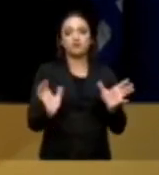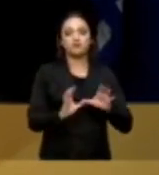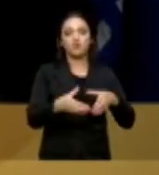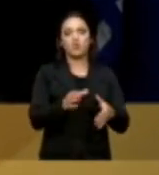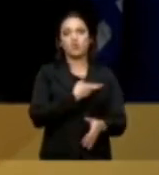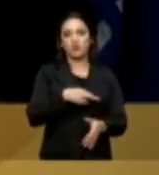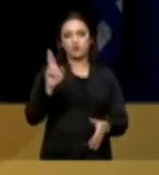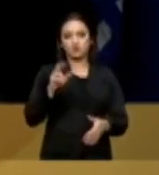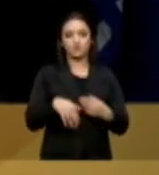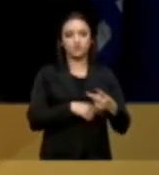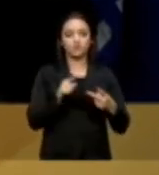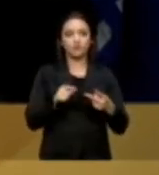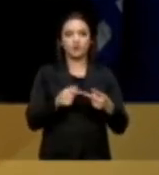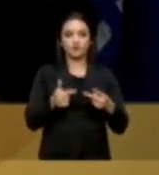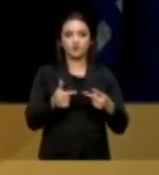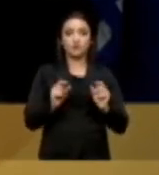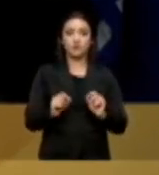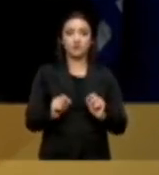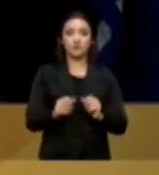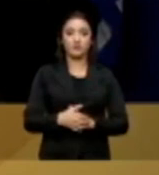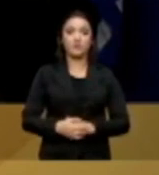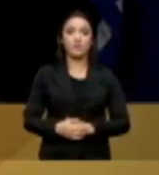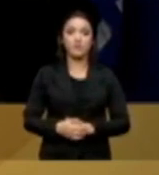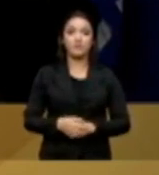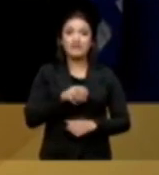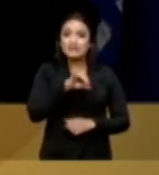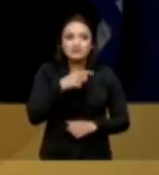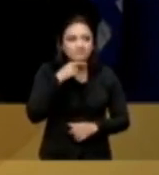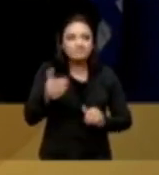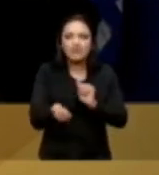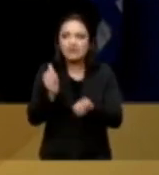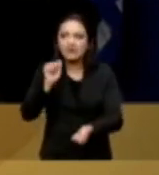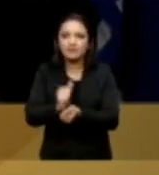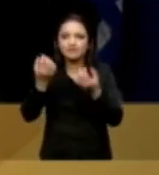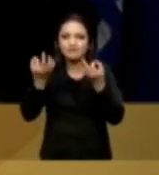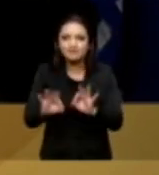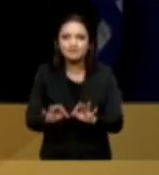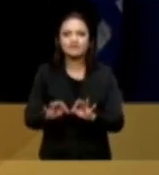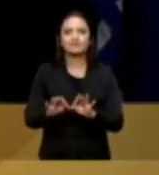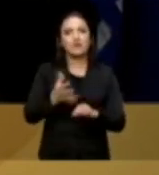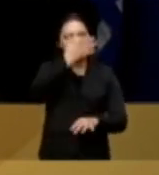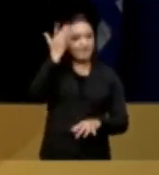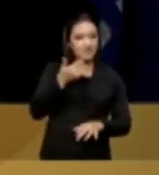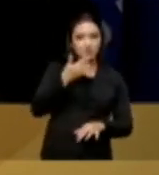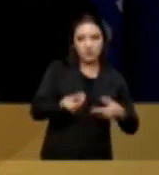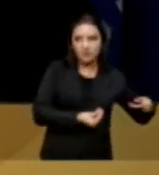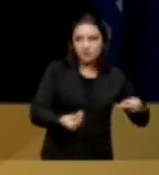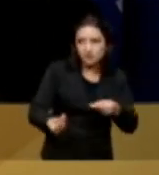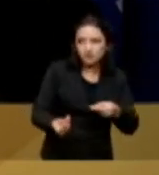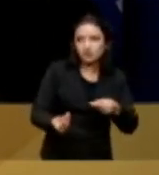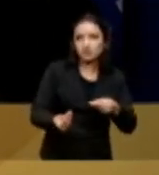serviço público. 2. A impossibilidade de adaptação razoável após requerimento do solicitante deve